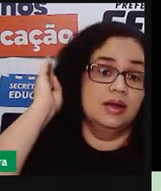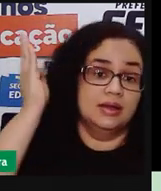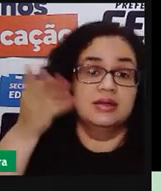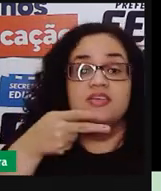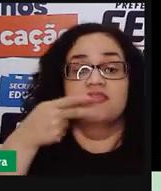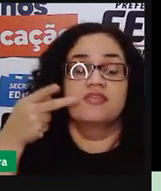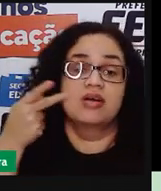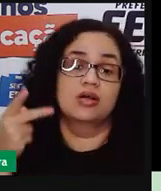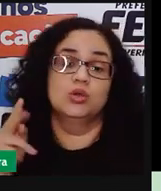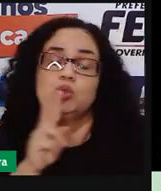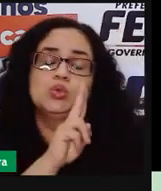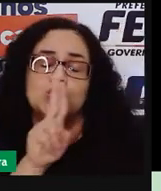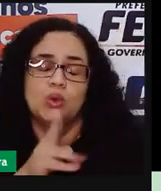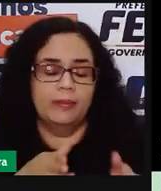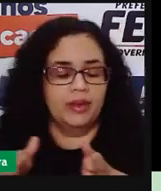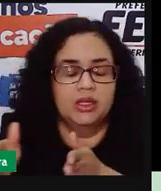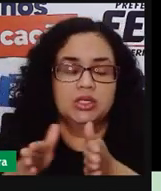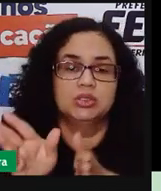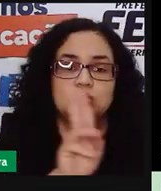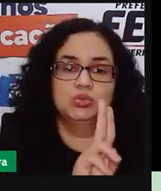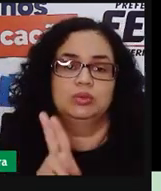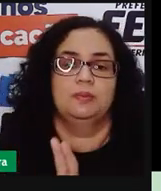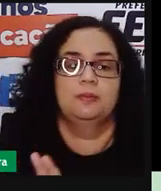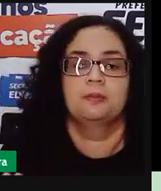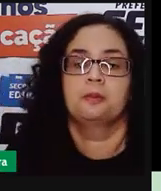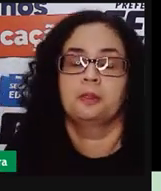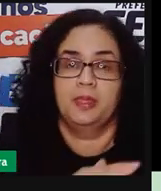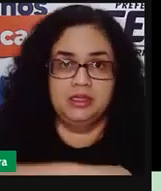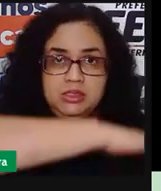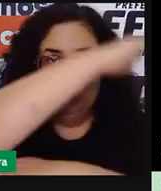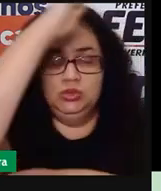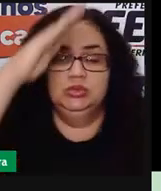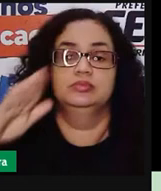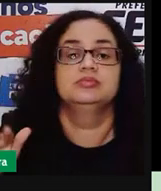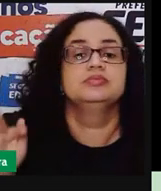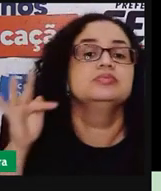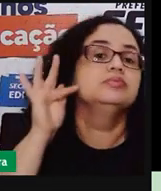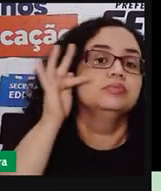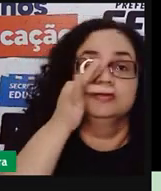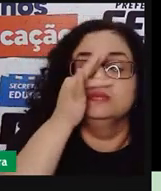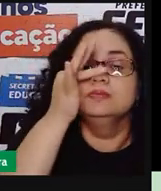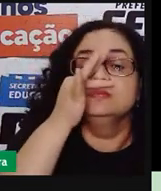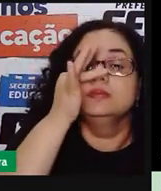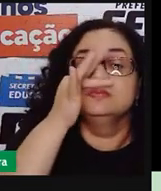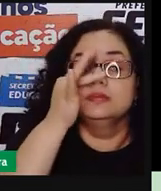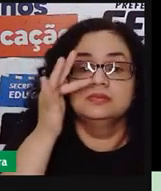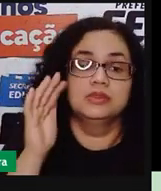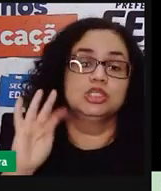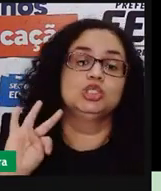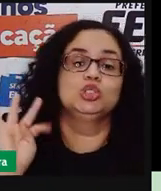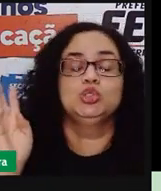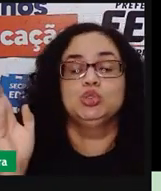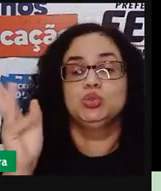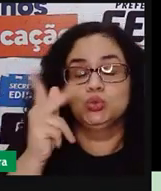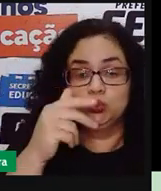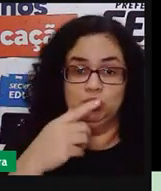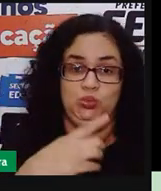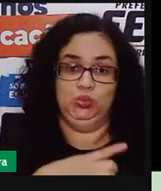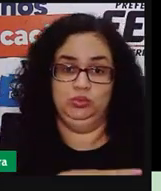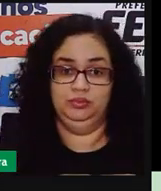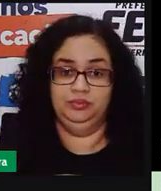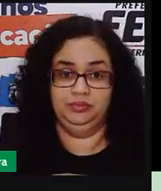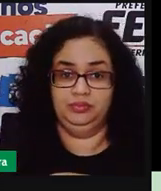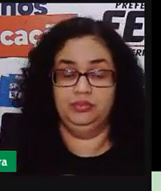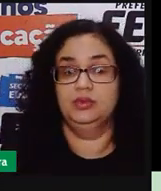flores, de tudo que aparecer. O menino quer um burrinho que saiba inventar histórias